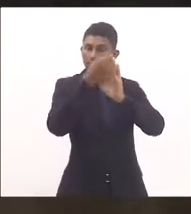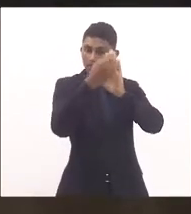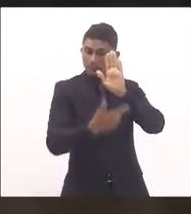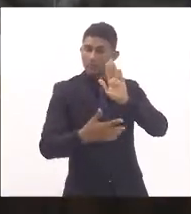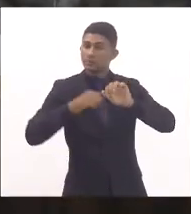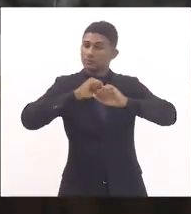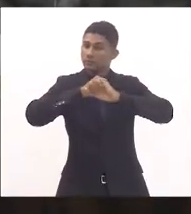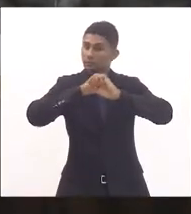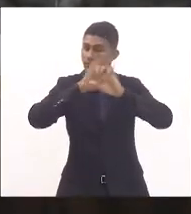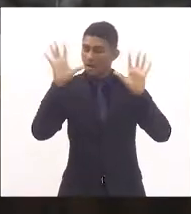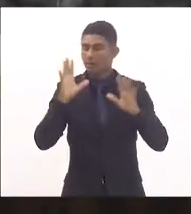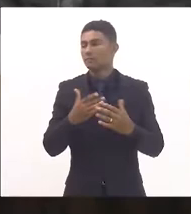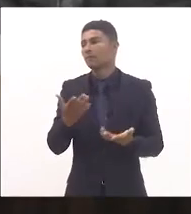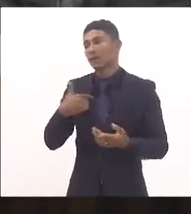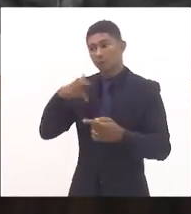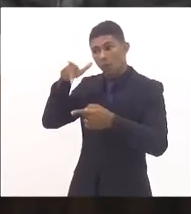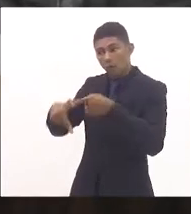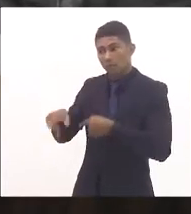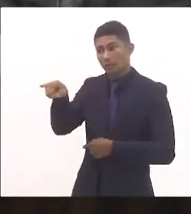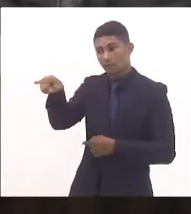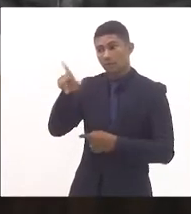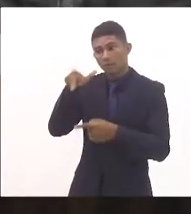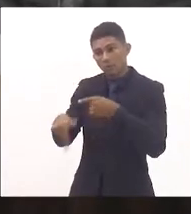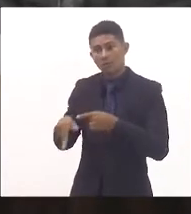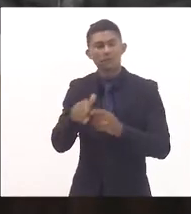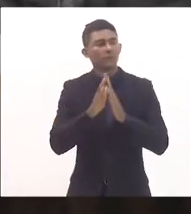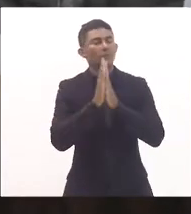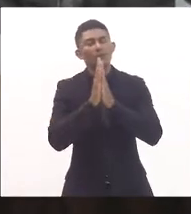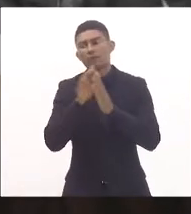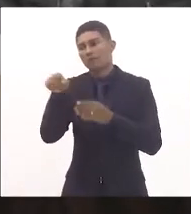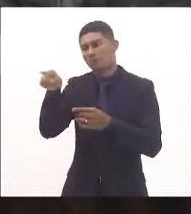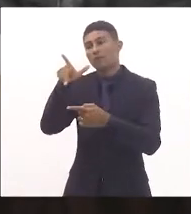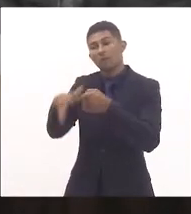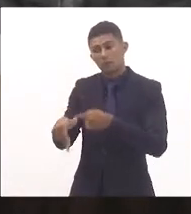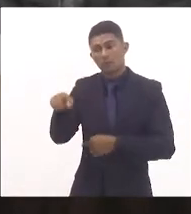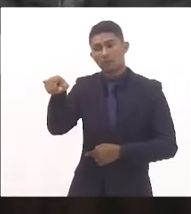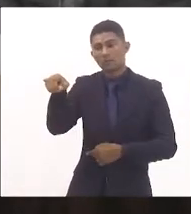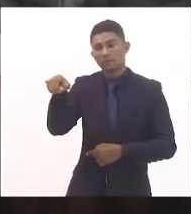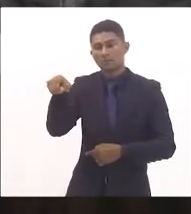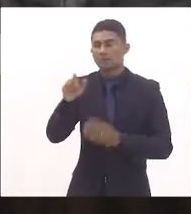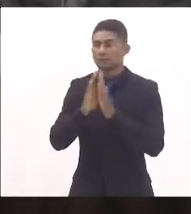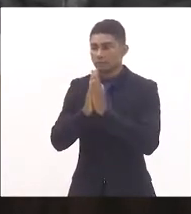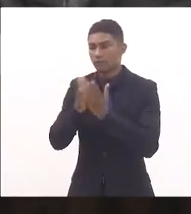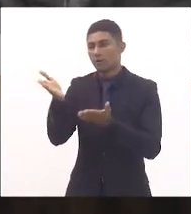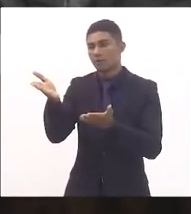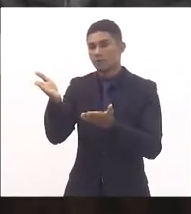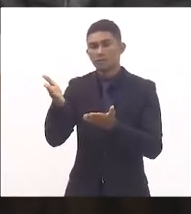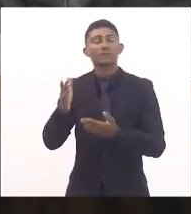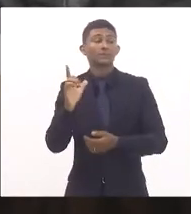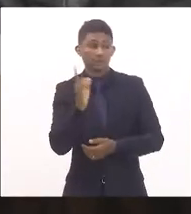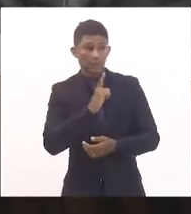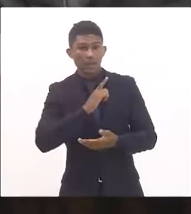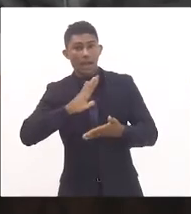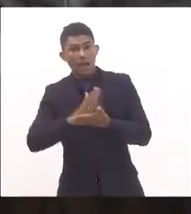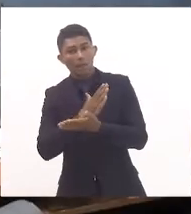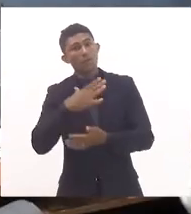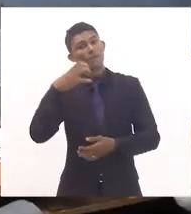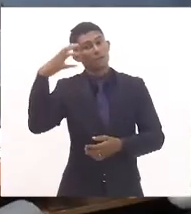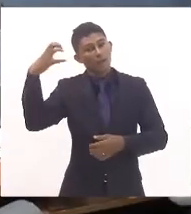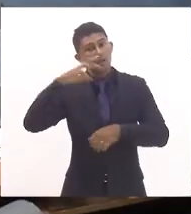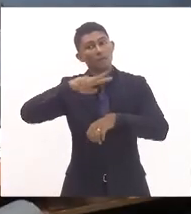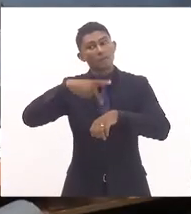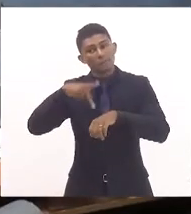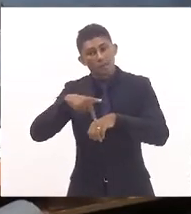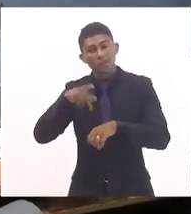licença. Eu vou a palavra de vossa presidente, a licença favor, só pode ser favor, em missão. Por favor, tem deputada batendo perna no exterior. Passando o pessoal,